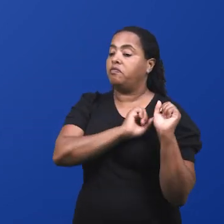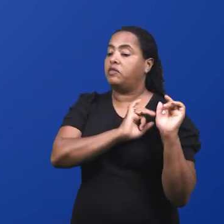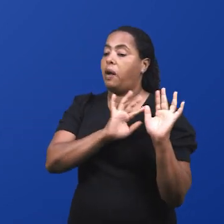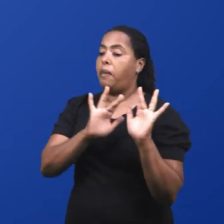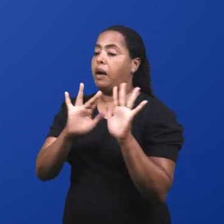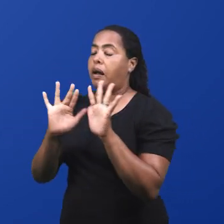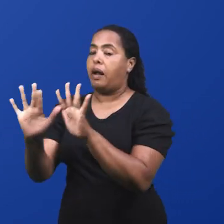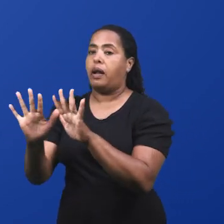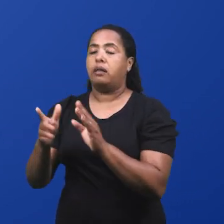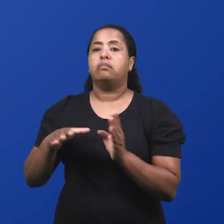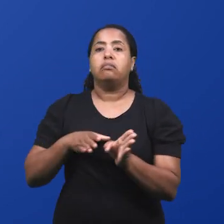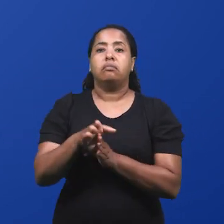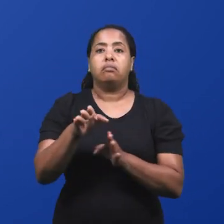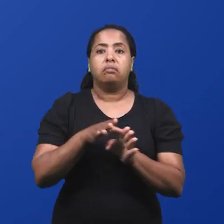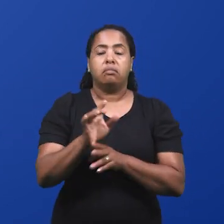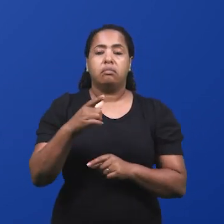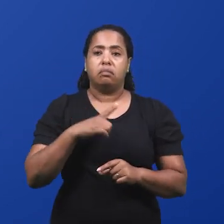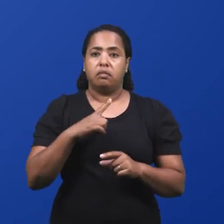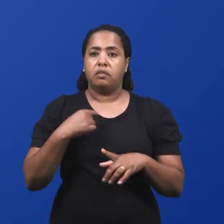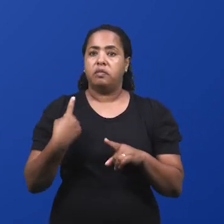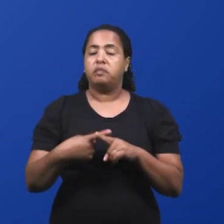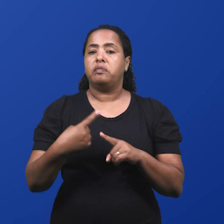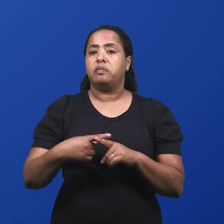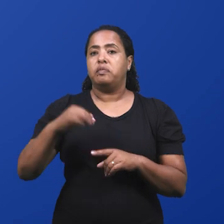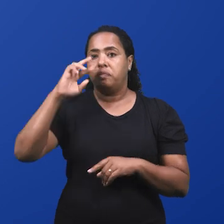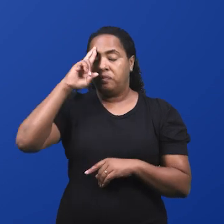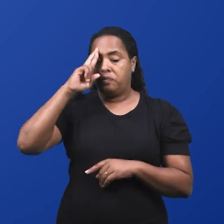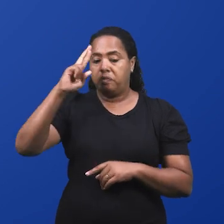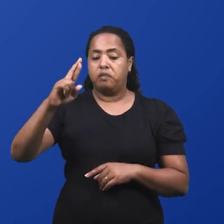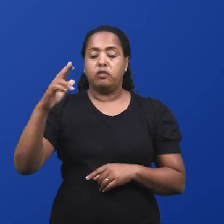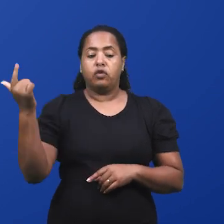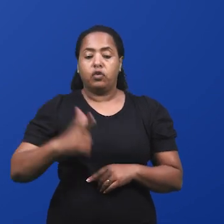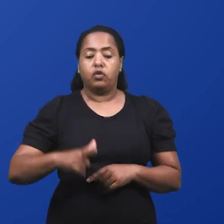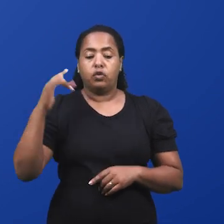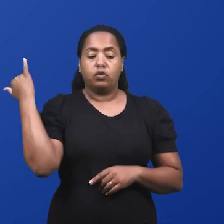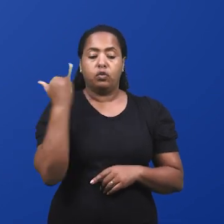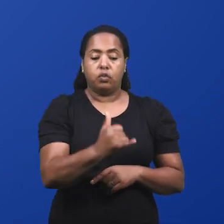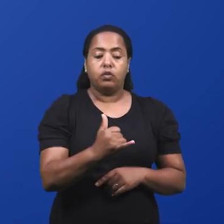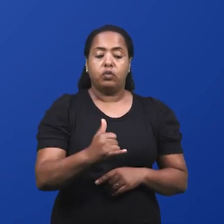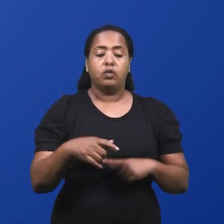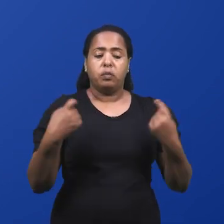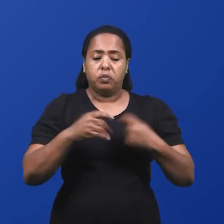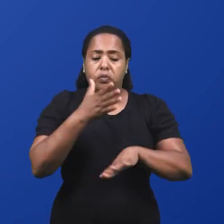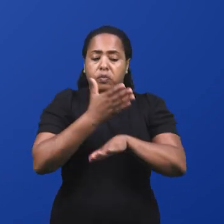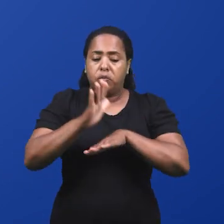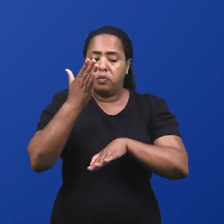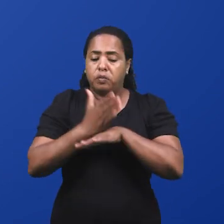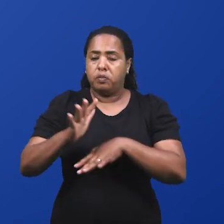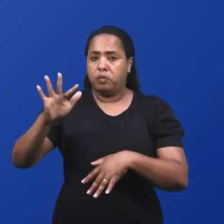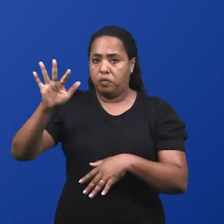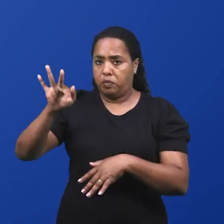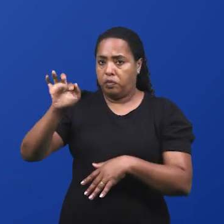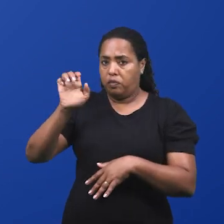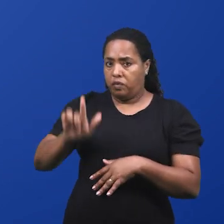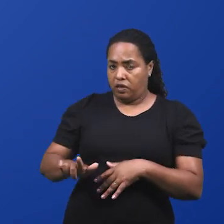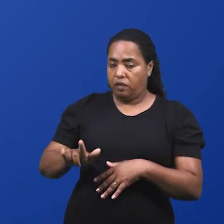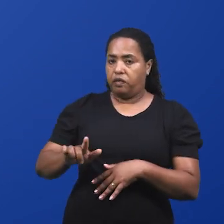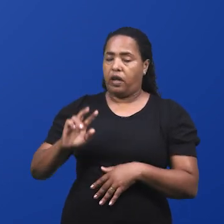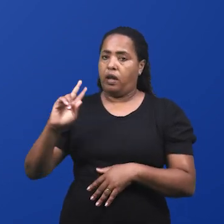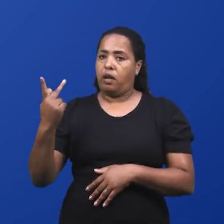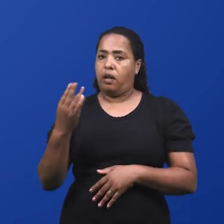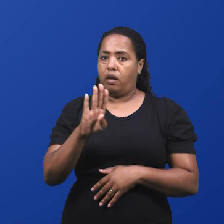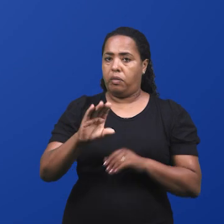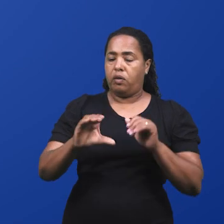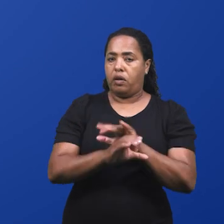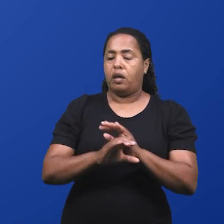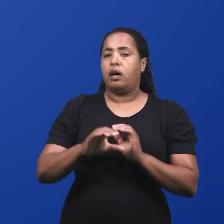2, encontramos a primeira recomendação. Porque aqui o Senhor ensina o povo, mais uma vez, a exercitar a fé. Lá em Hebreus,